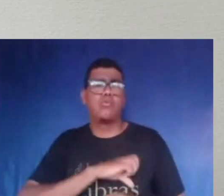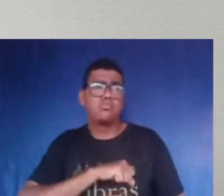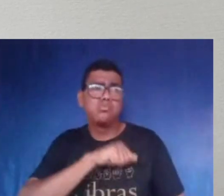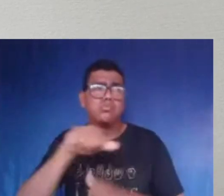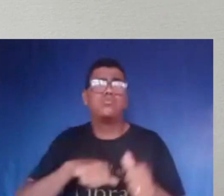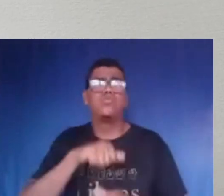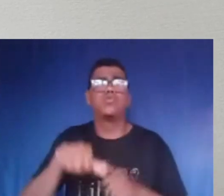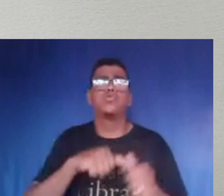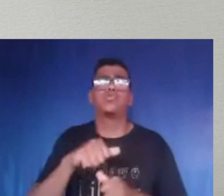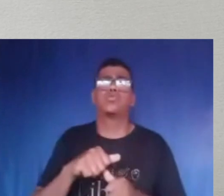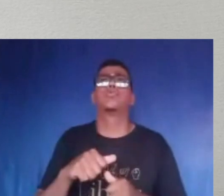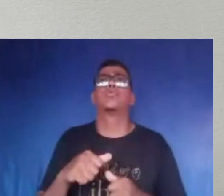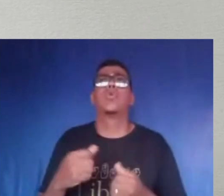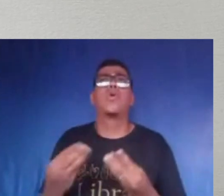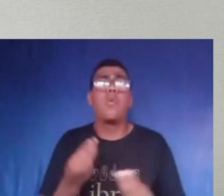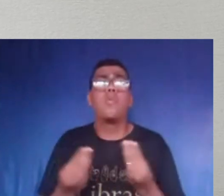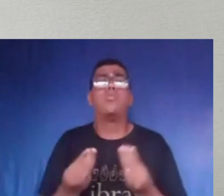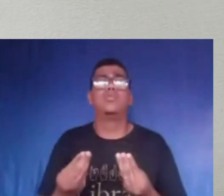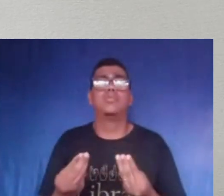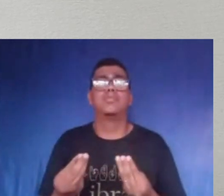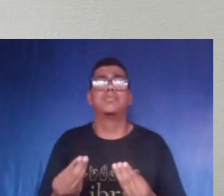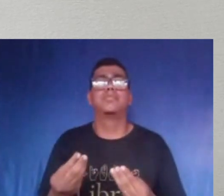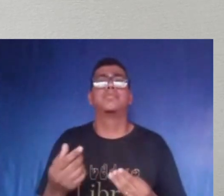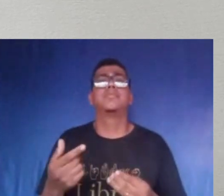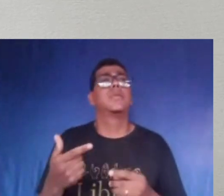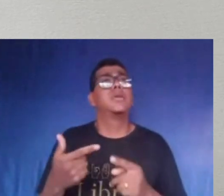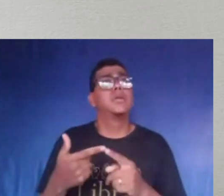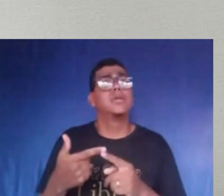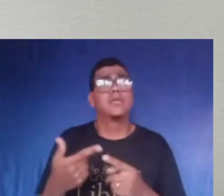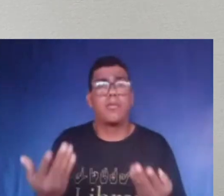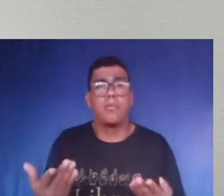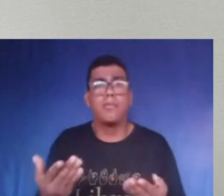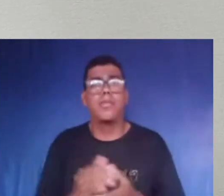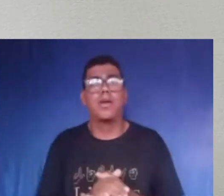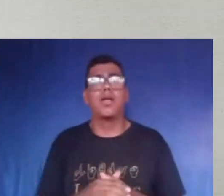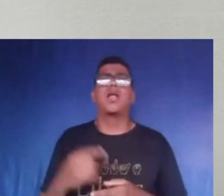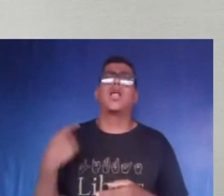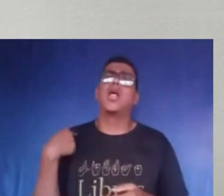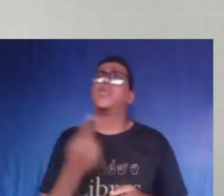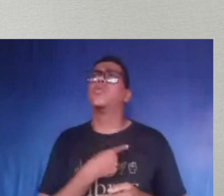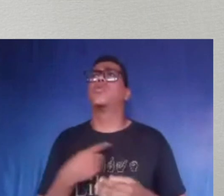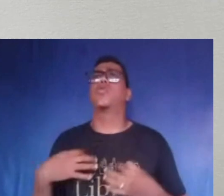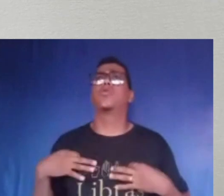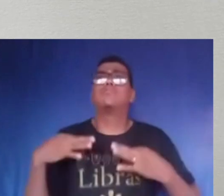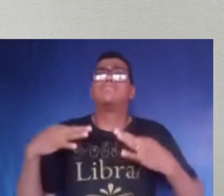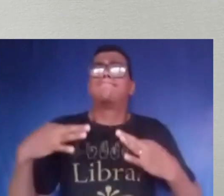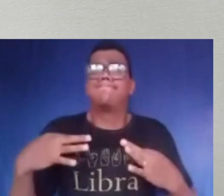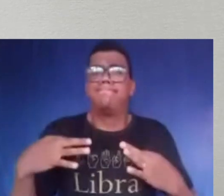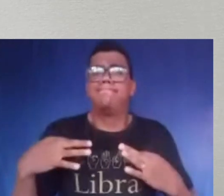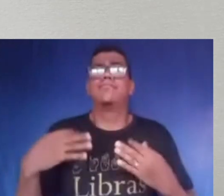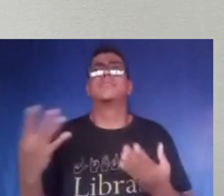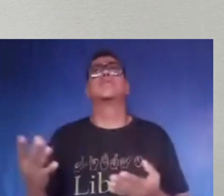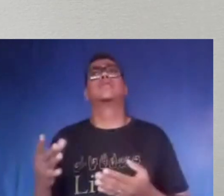uma ligação carinhosa, ou de uma mensagem que seja do WhatsApp, precisam de atenção, para desabafar, para conversar,